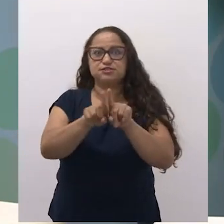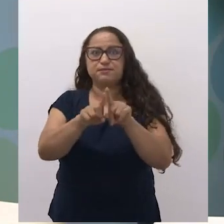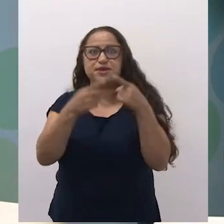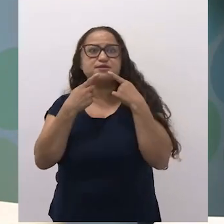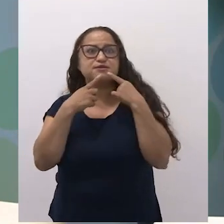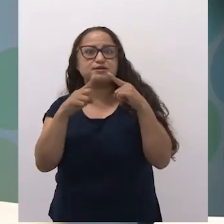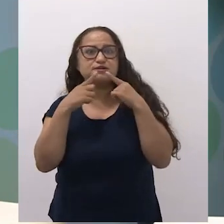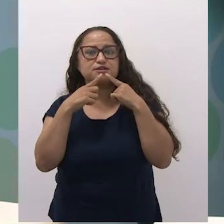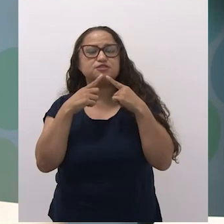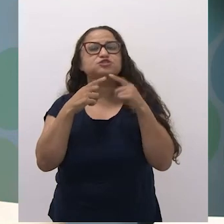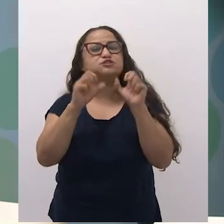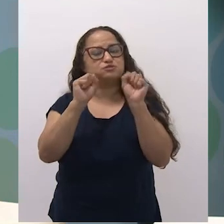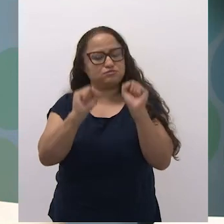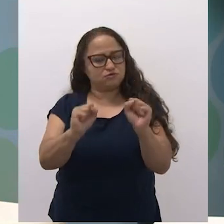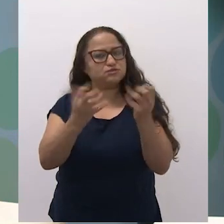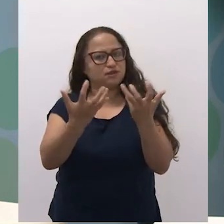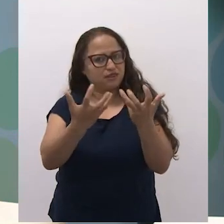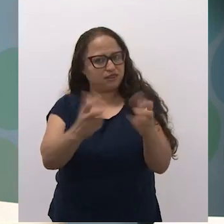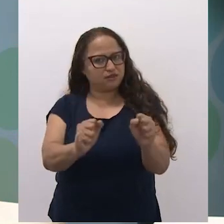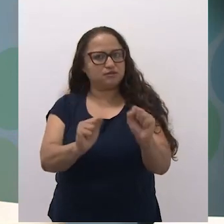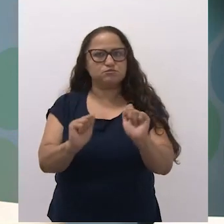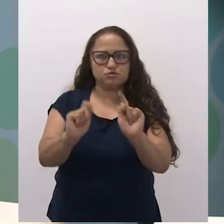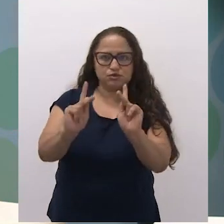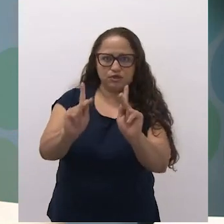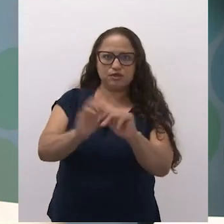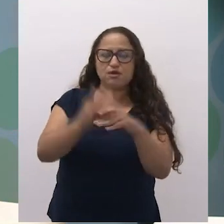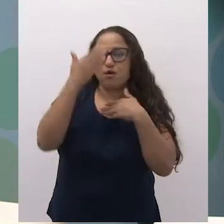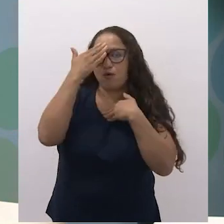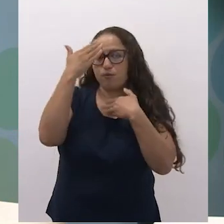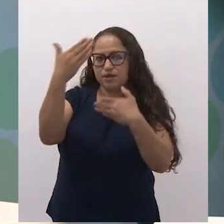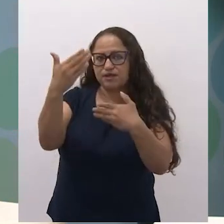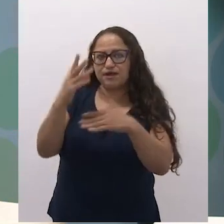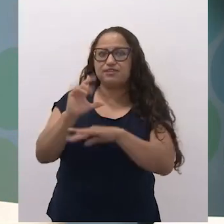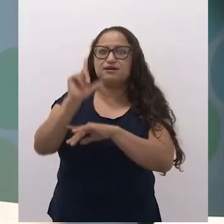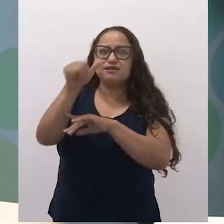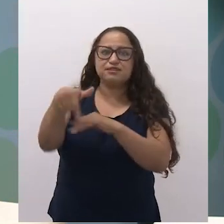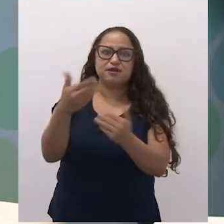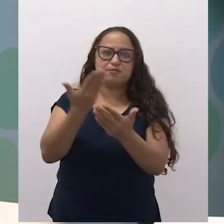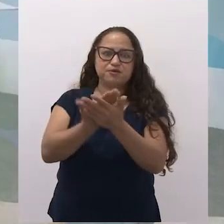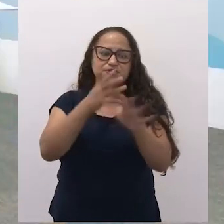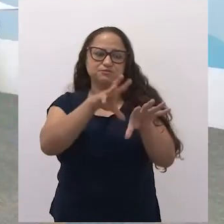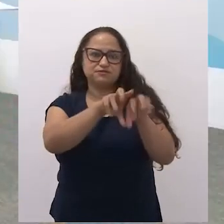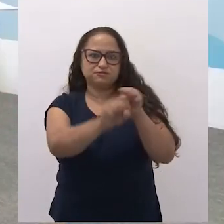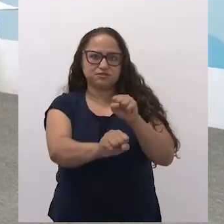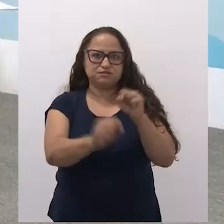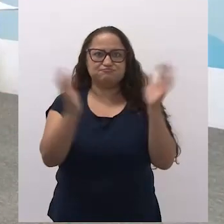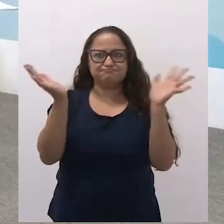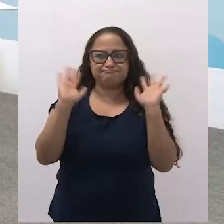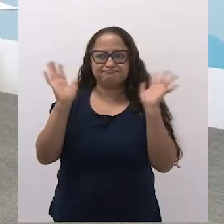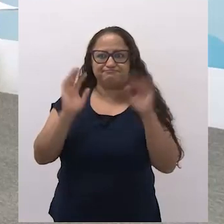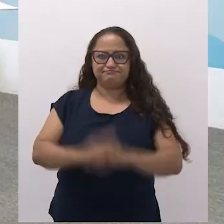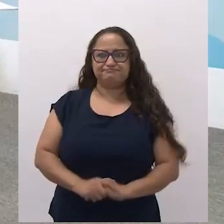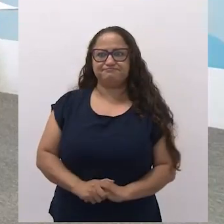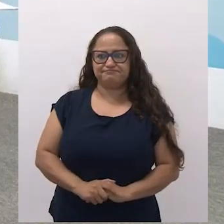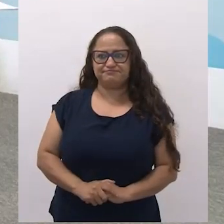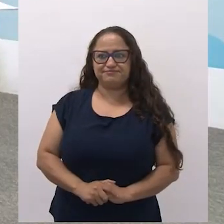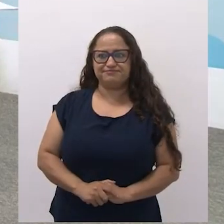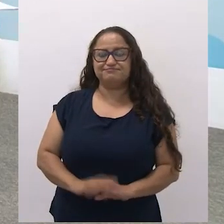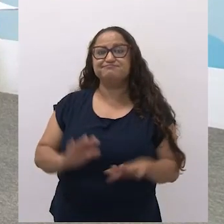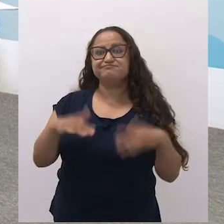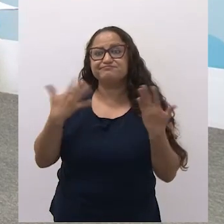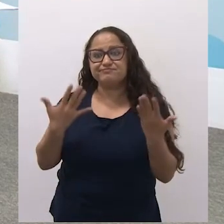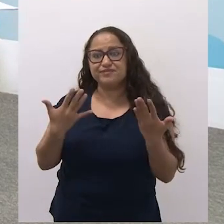são super bem-vindas, ok? Muito obrigada e até a próxima formação. Grazi?